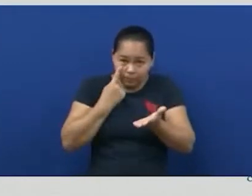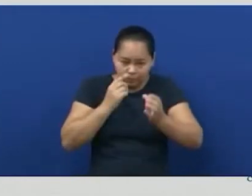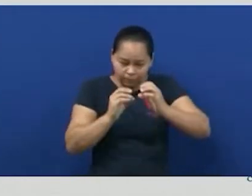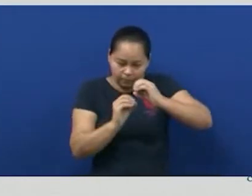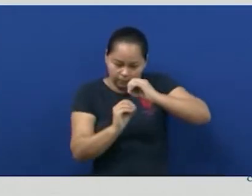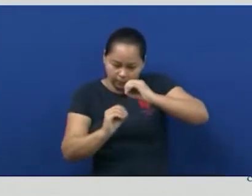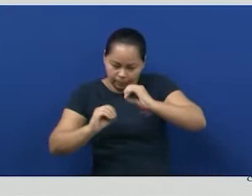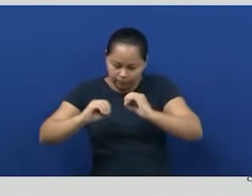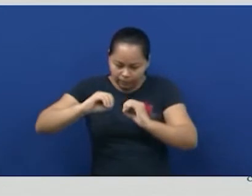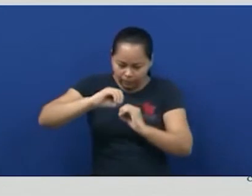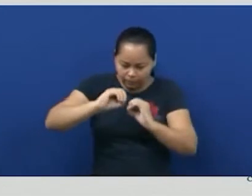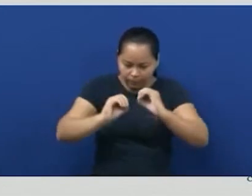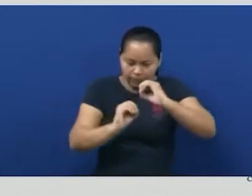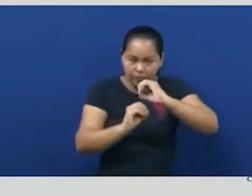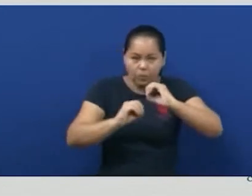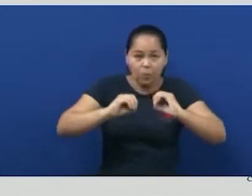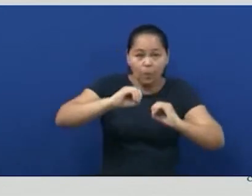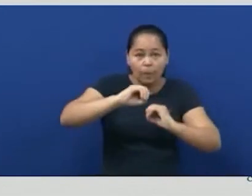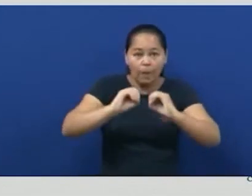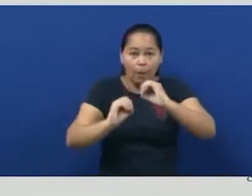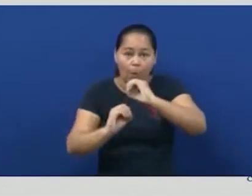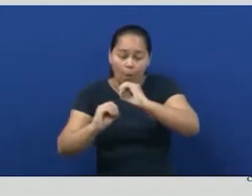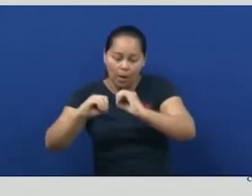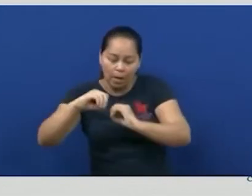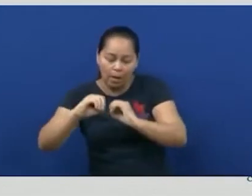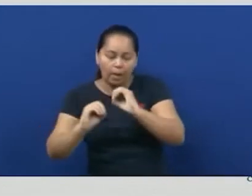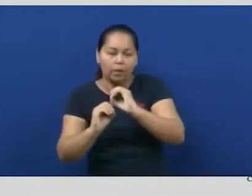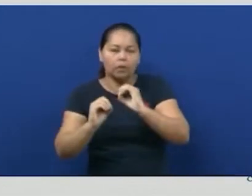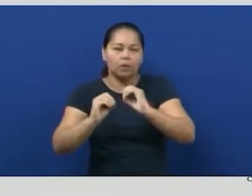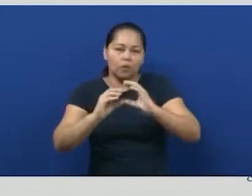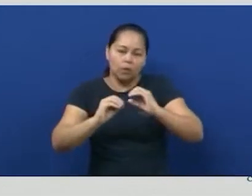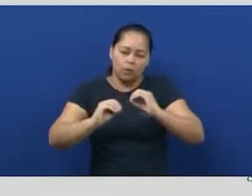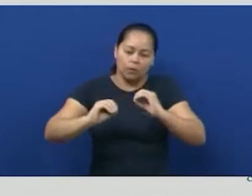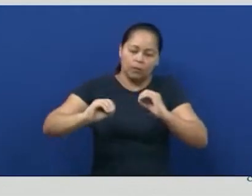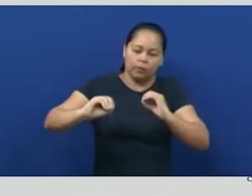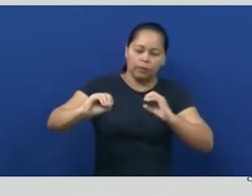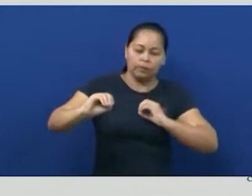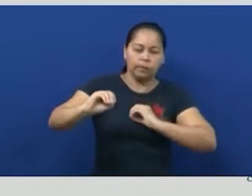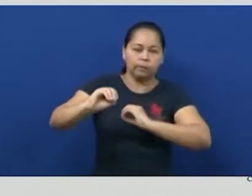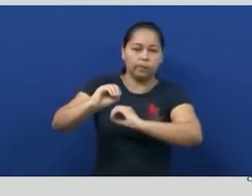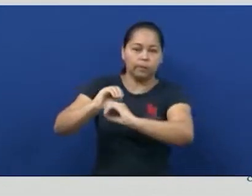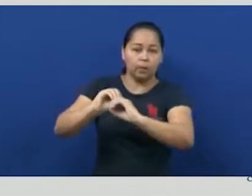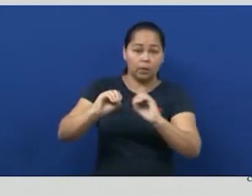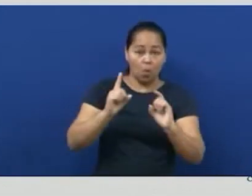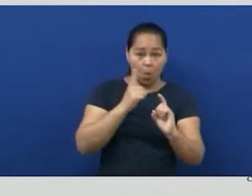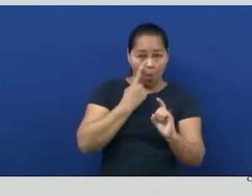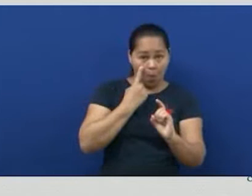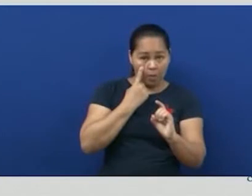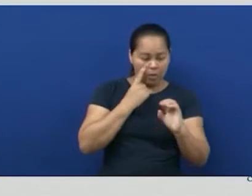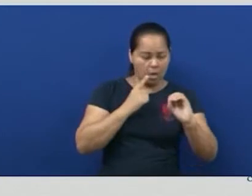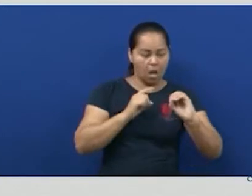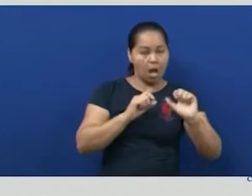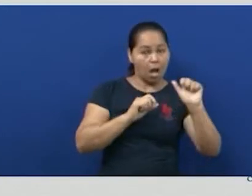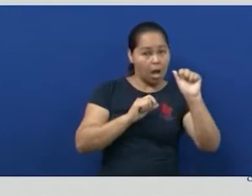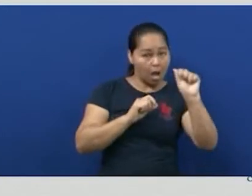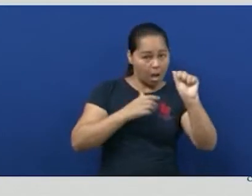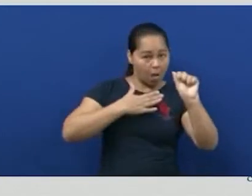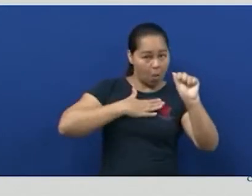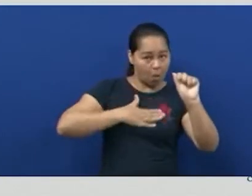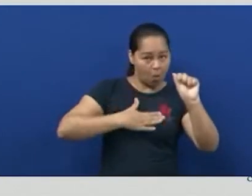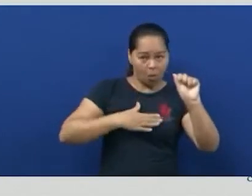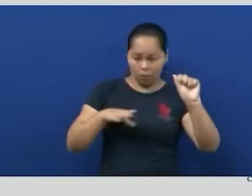A está transferindo calor para o corpo B. E entre eles existe